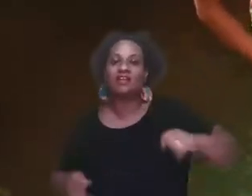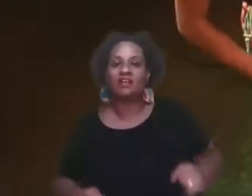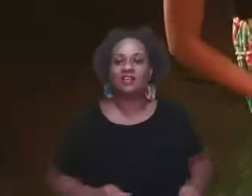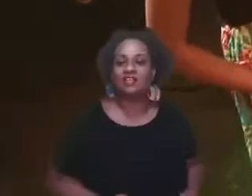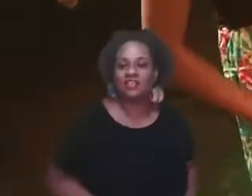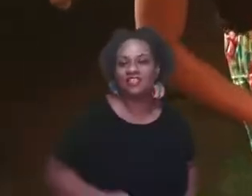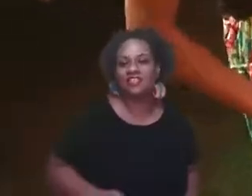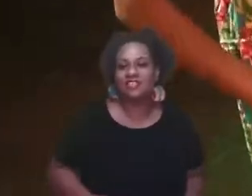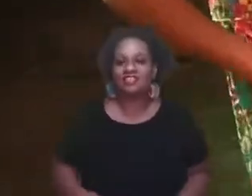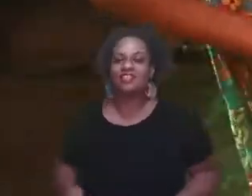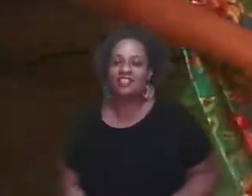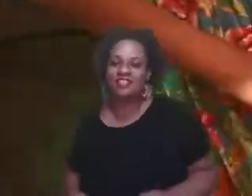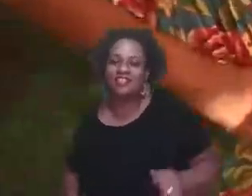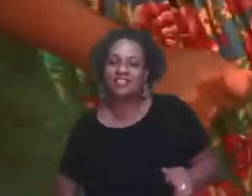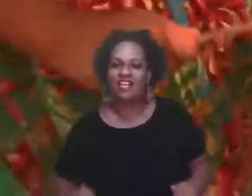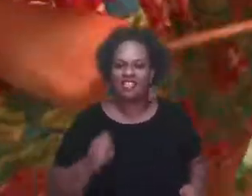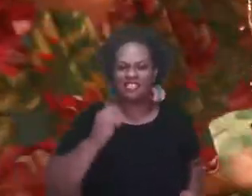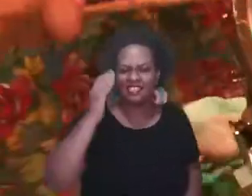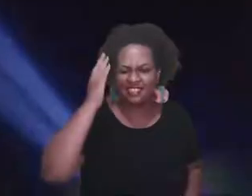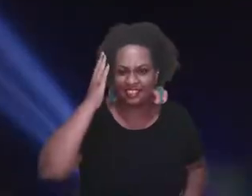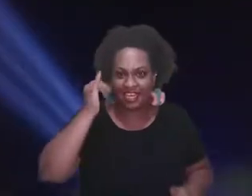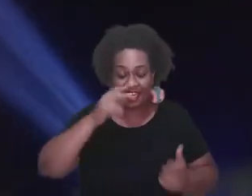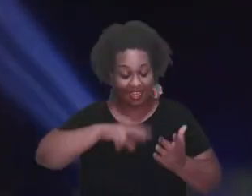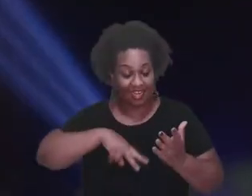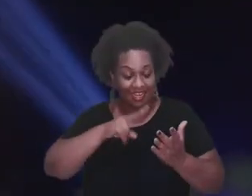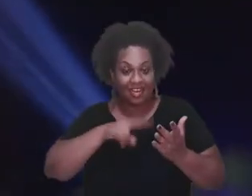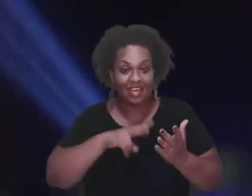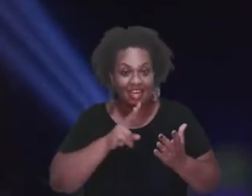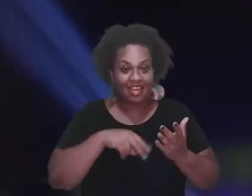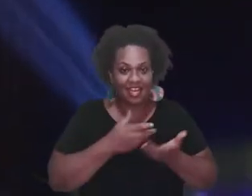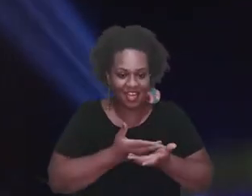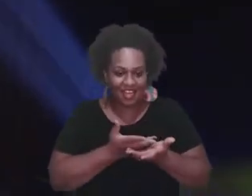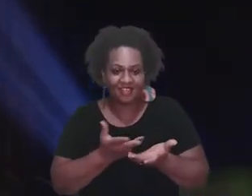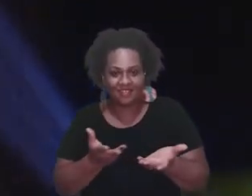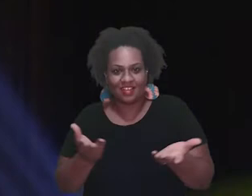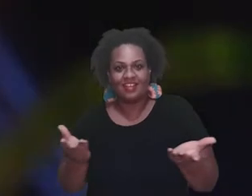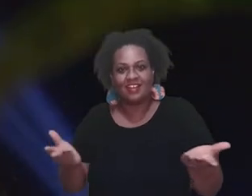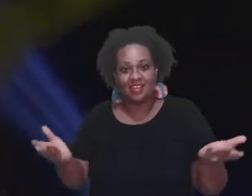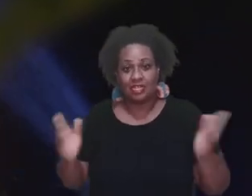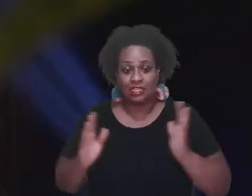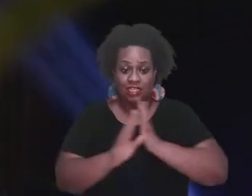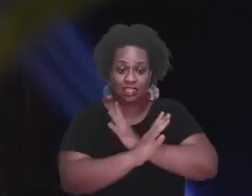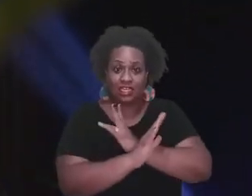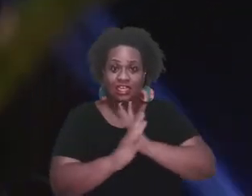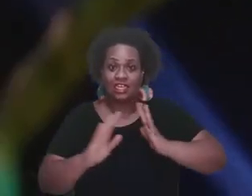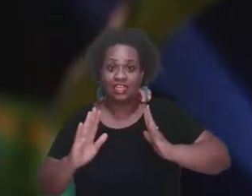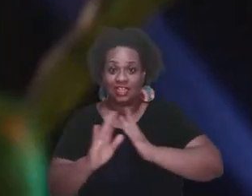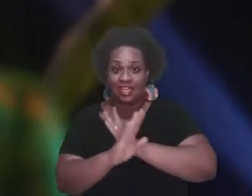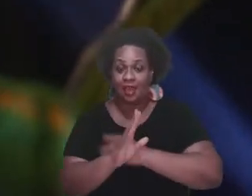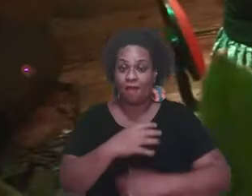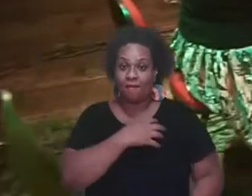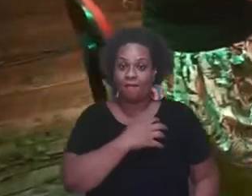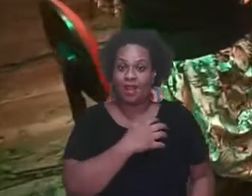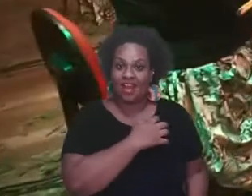minha lala assim eu sou de filé baba você na minha vida de o vai